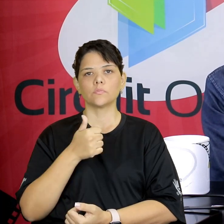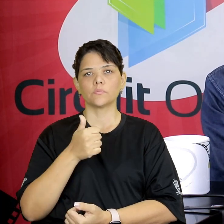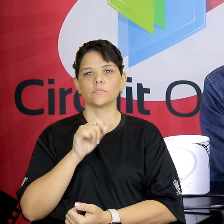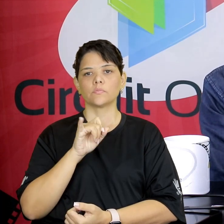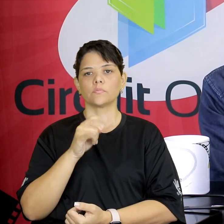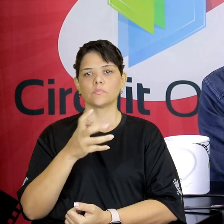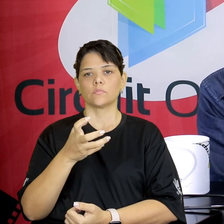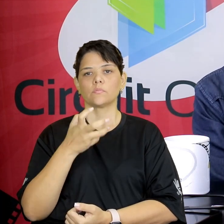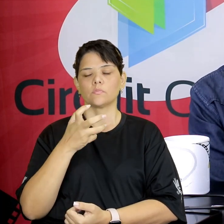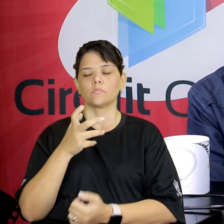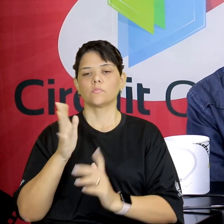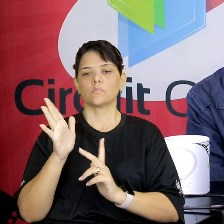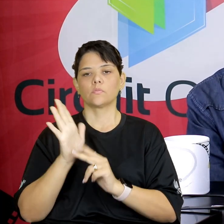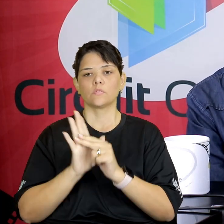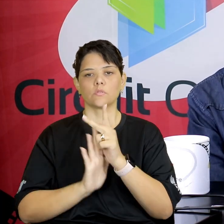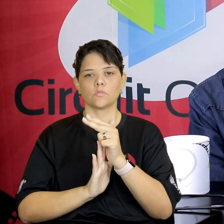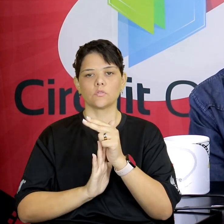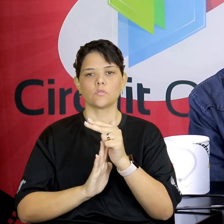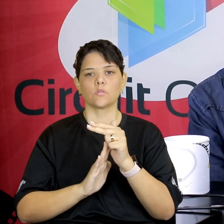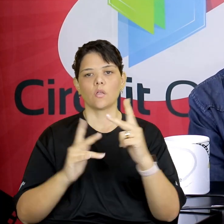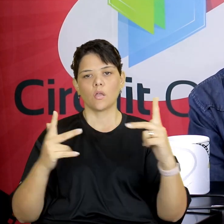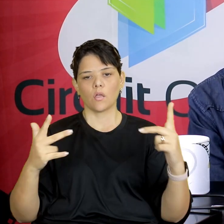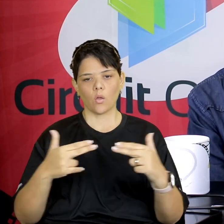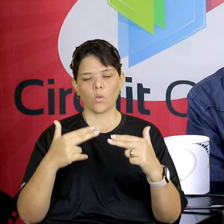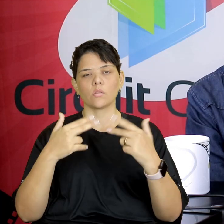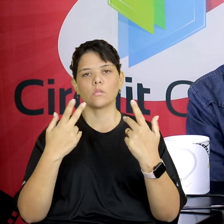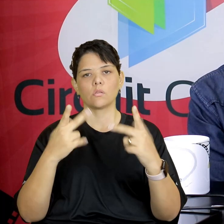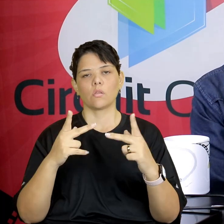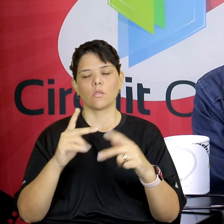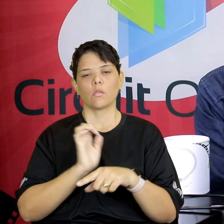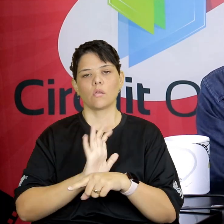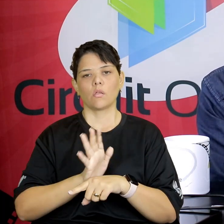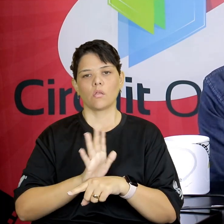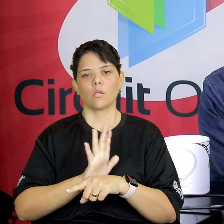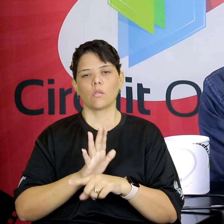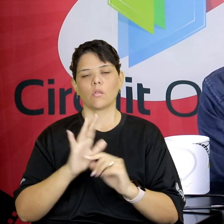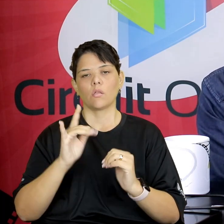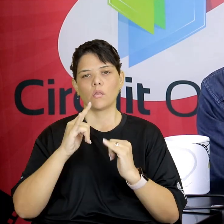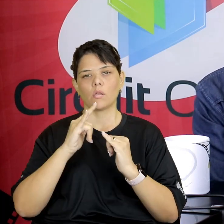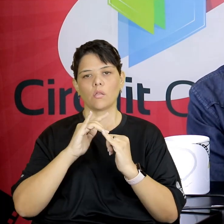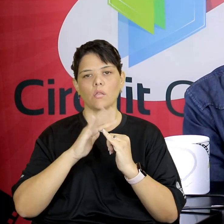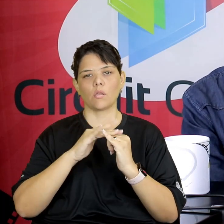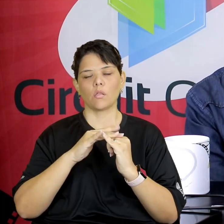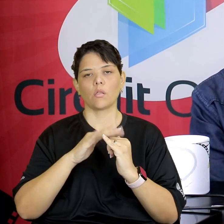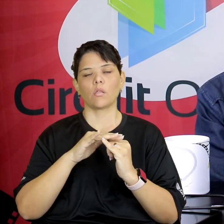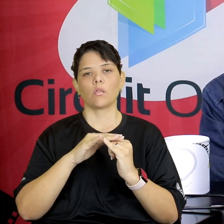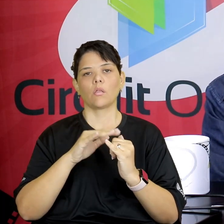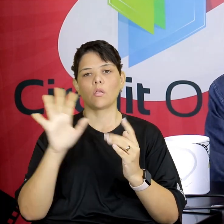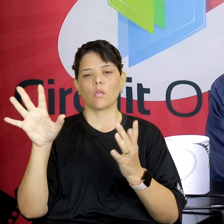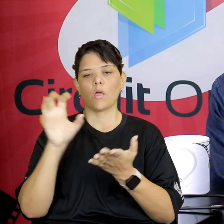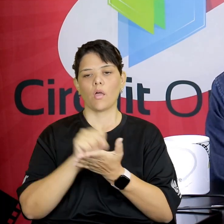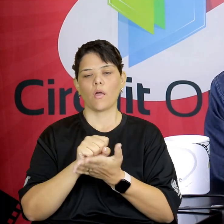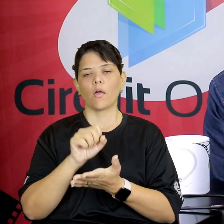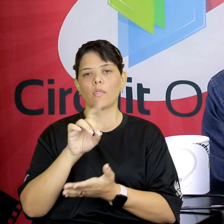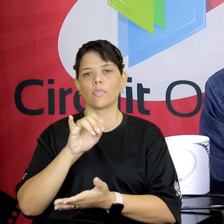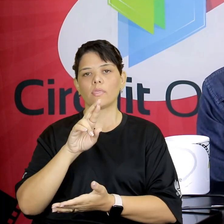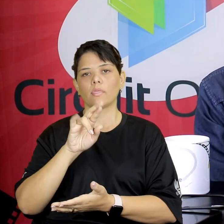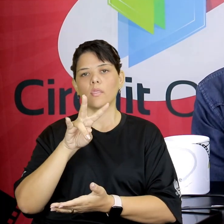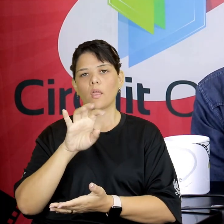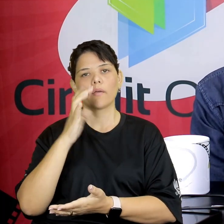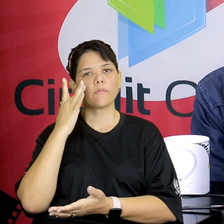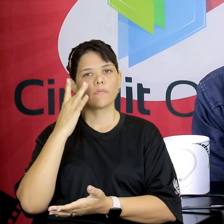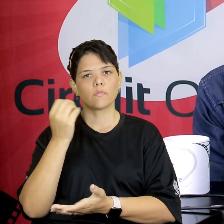quiserem editar, baixar um filme, cortar a cena específica e subir no Drive, é só mandar o linkzinho do Drive pra gente amanhã. Tá